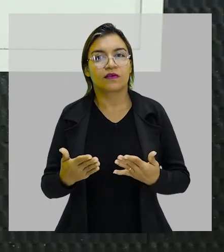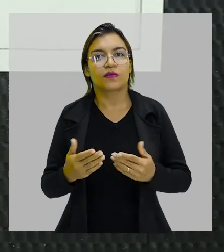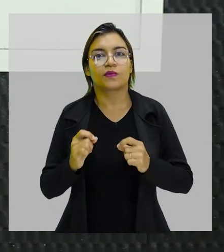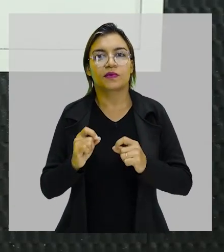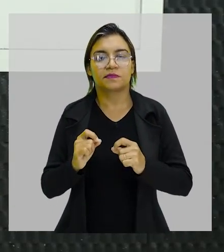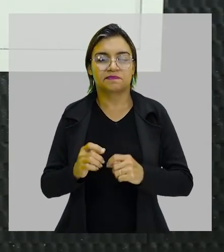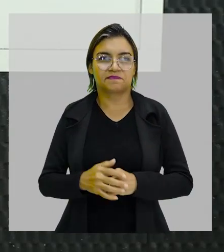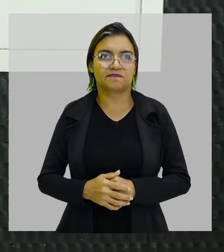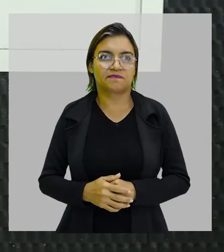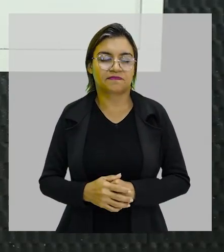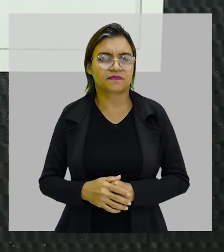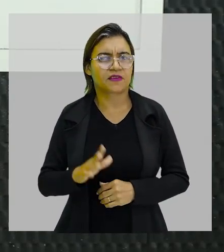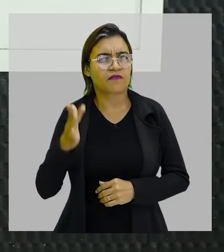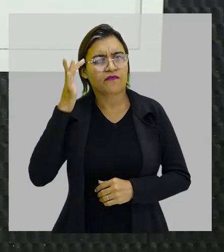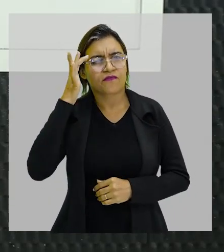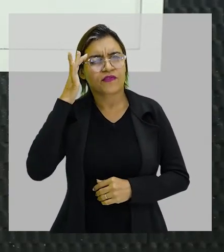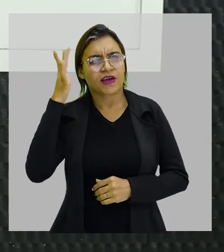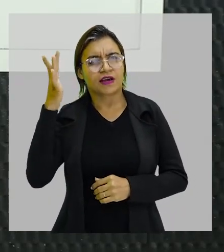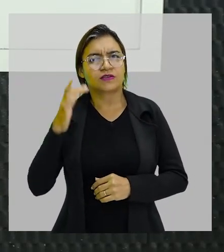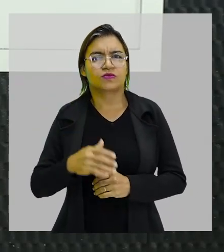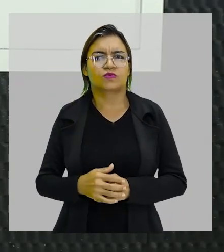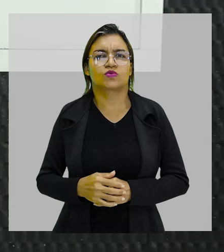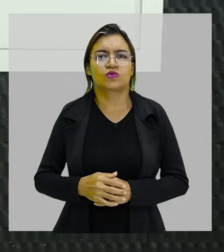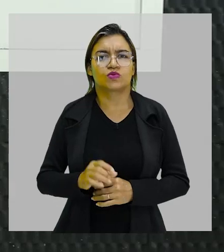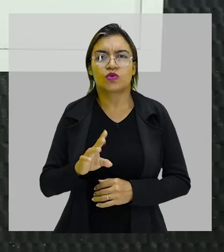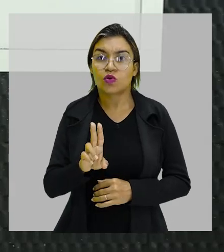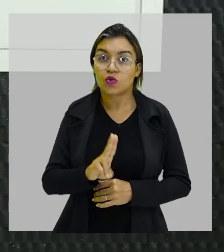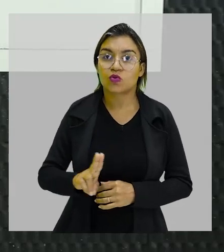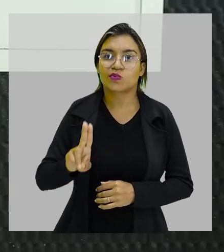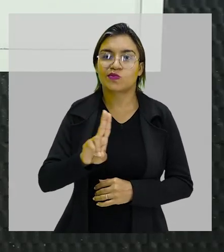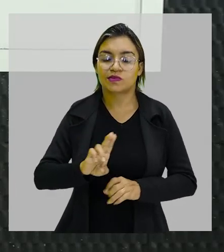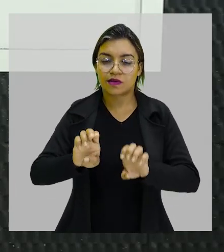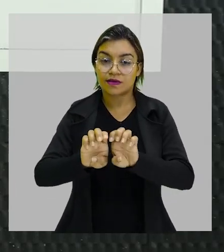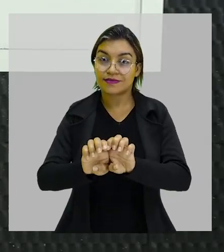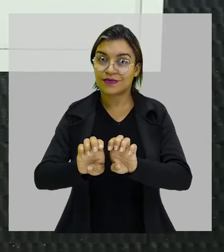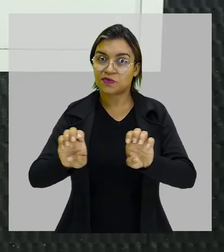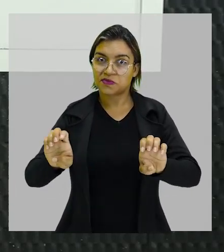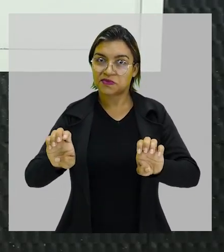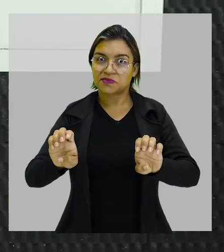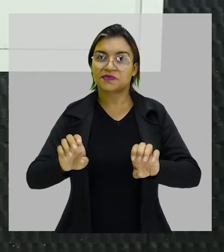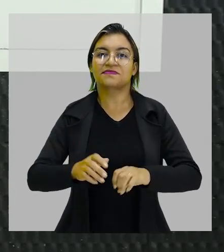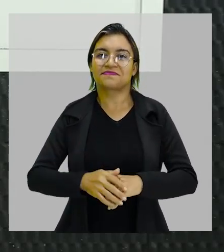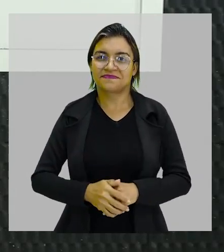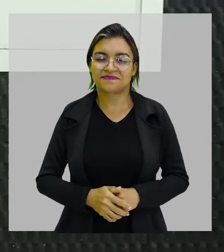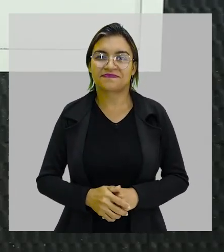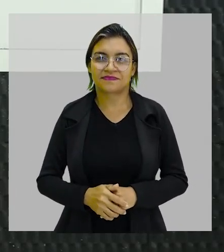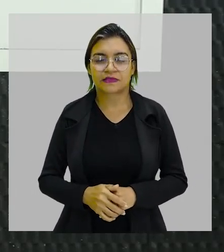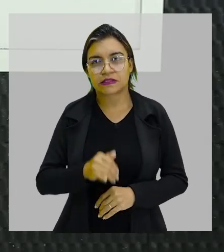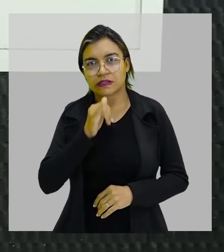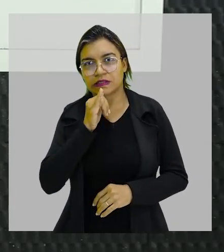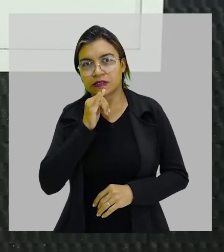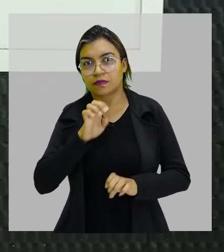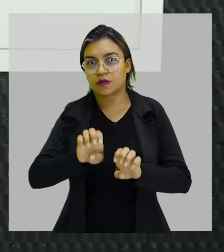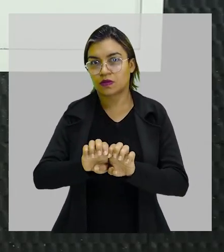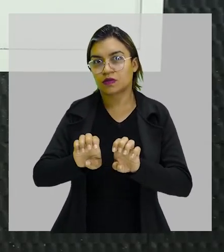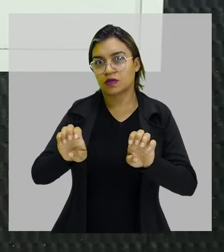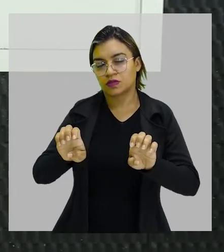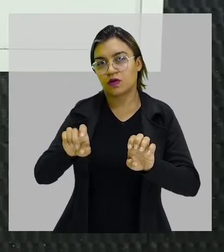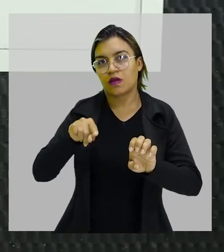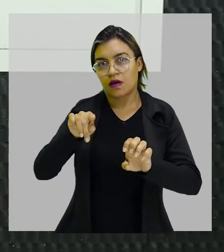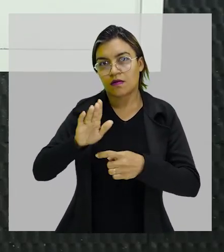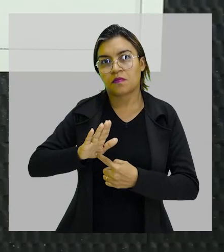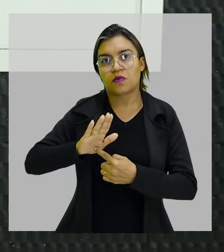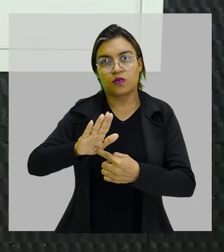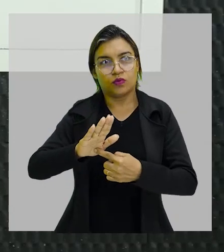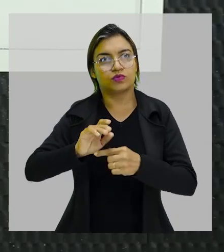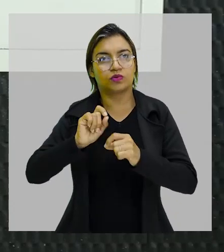isso, ficou fácil, né? Basta aplicar aí as equações, né? No caso, a equação de Clapeyron, ver